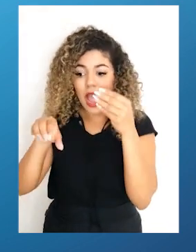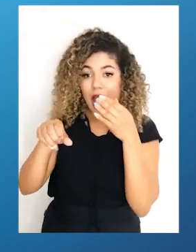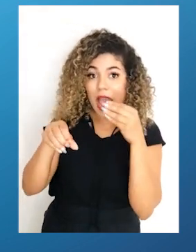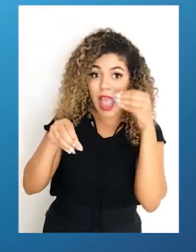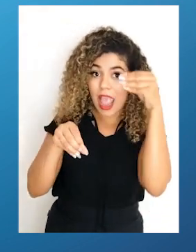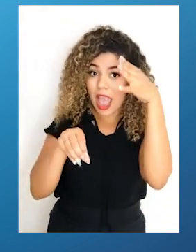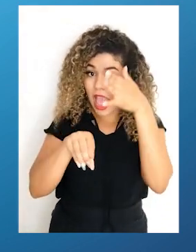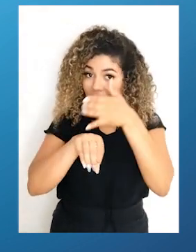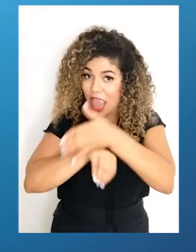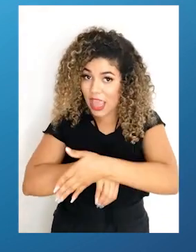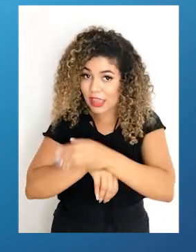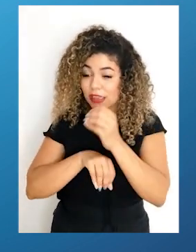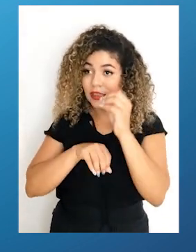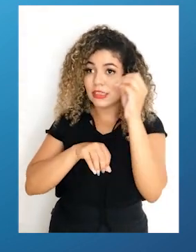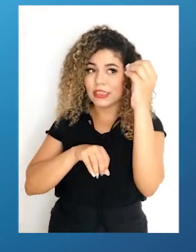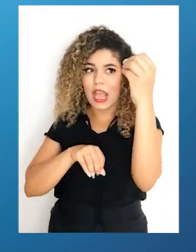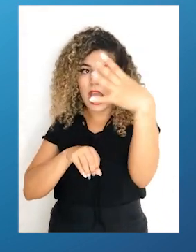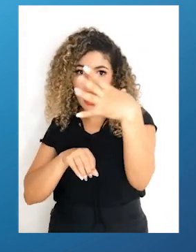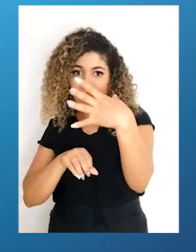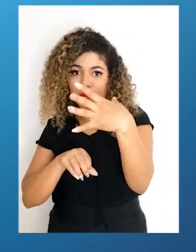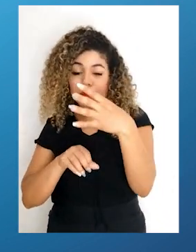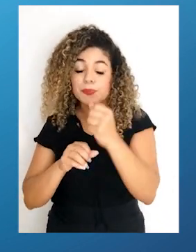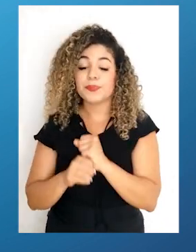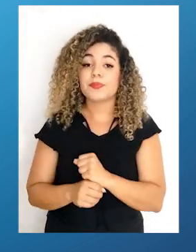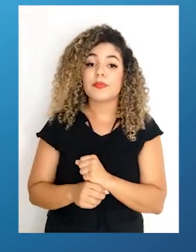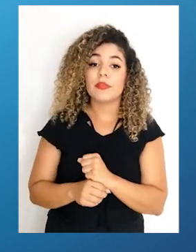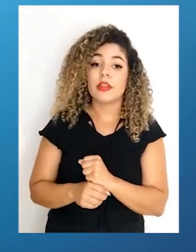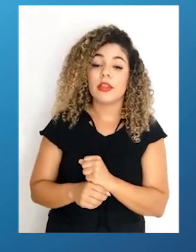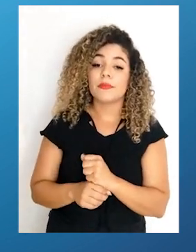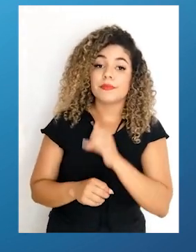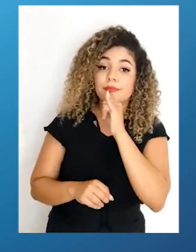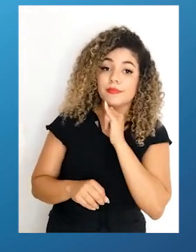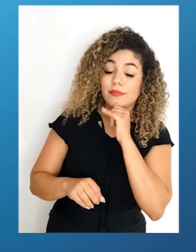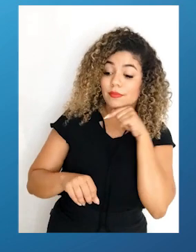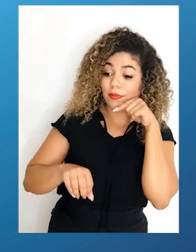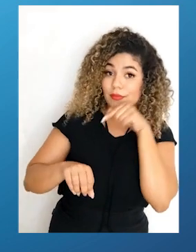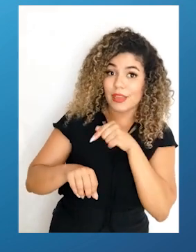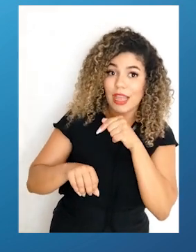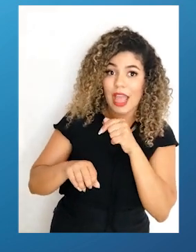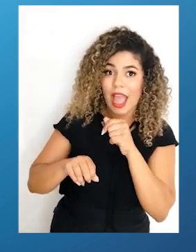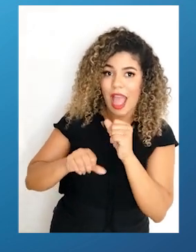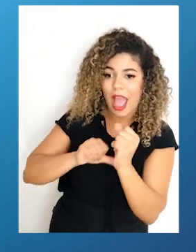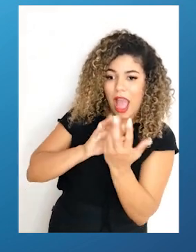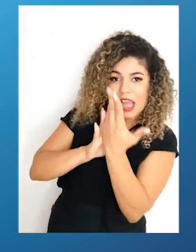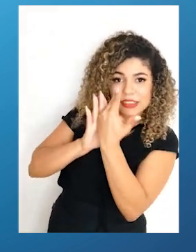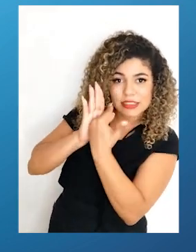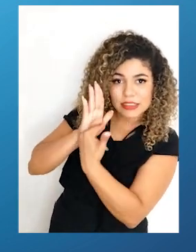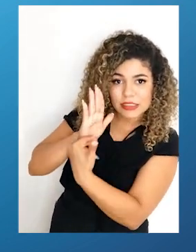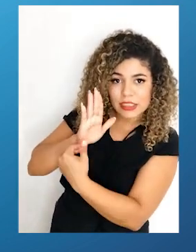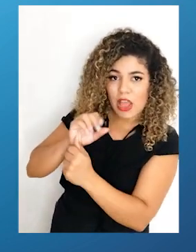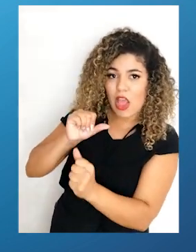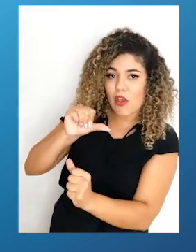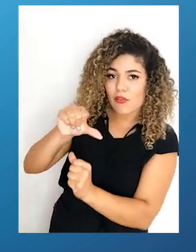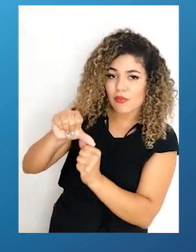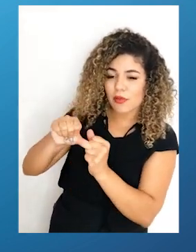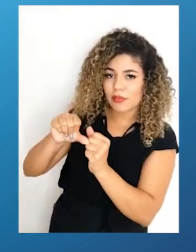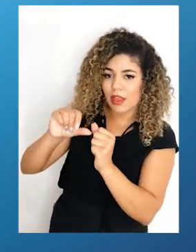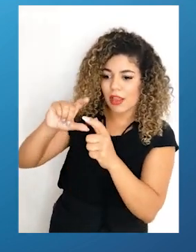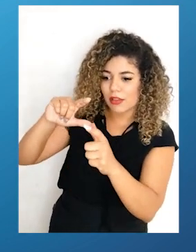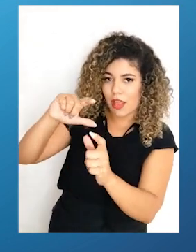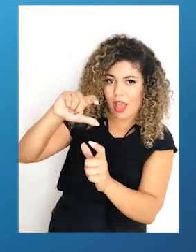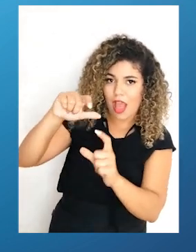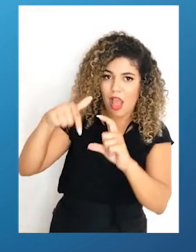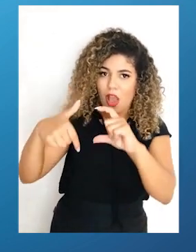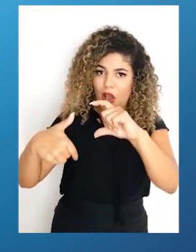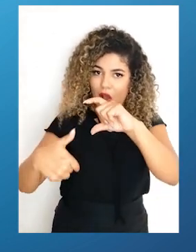luz por esse dispositivo, a imagem é formada de forma invertida nesse filme ou nesse sensor. Vamos observar